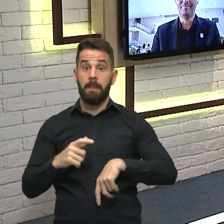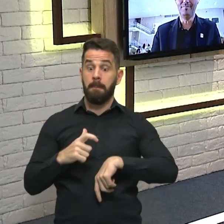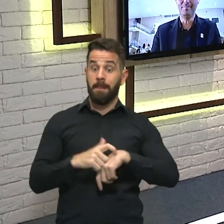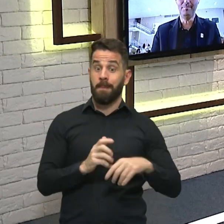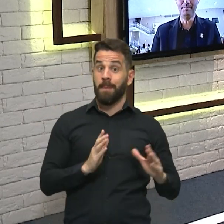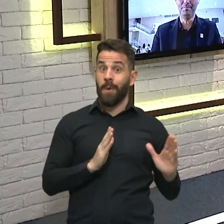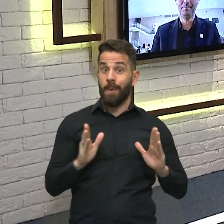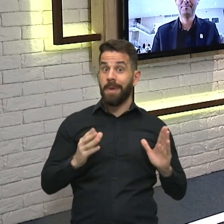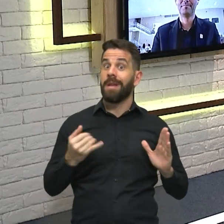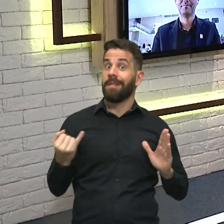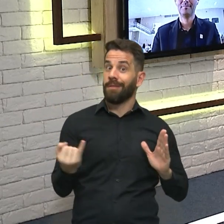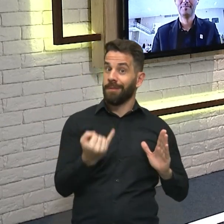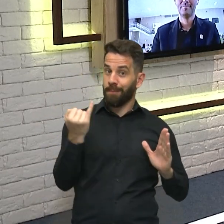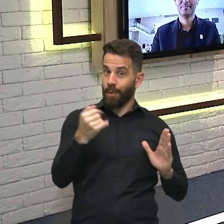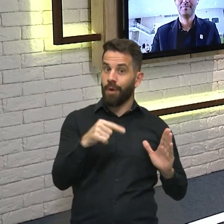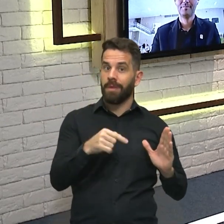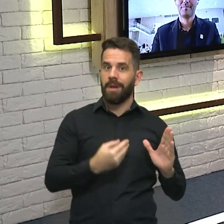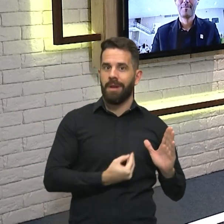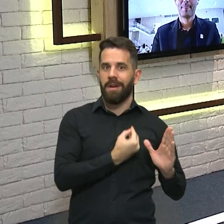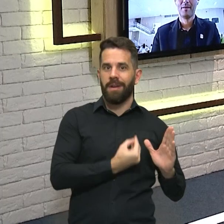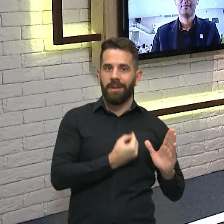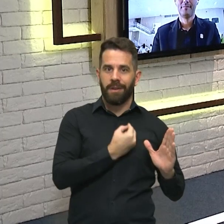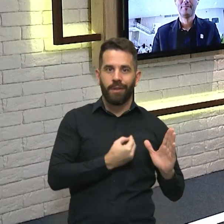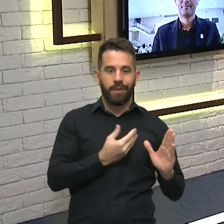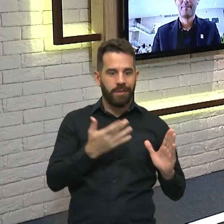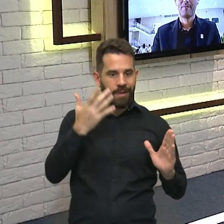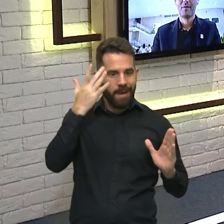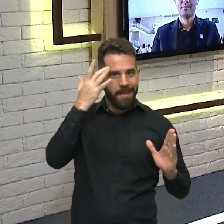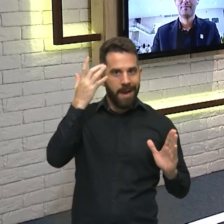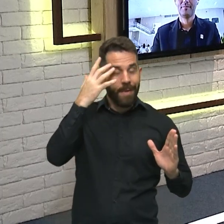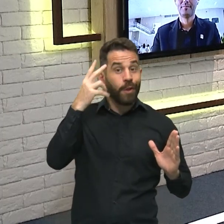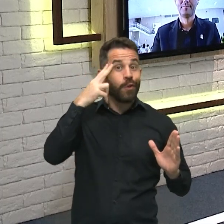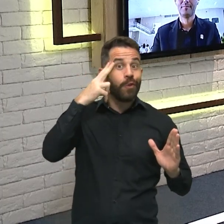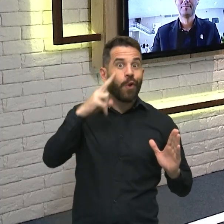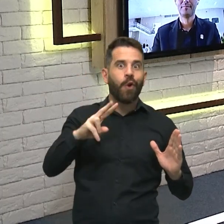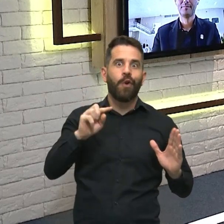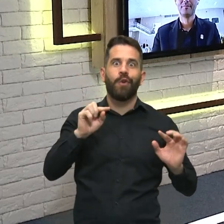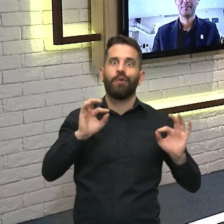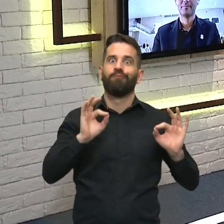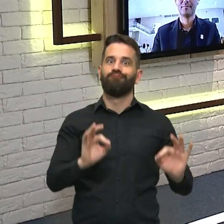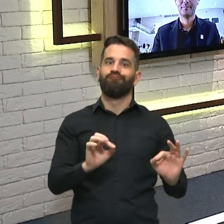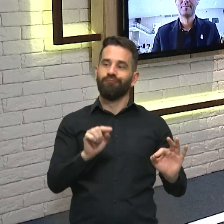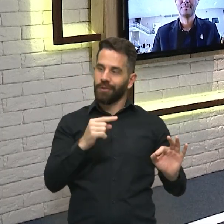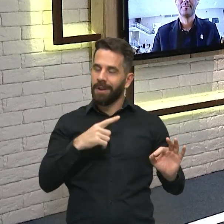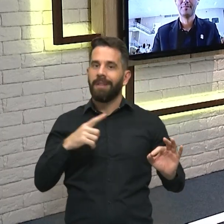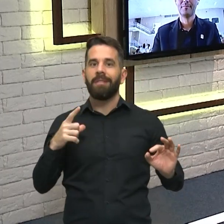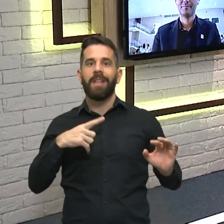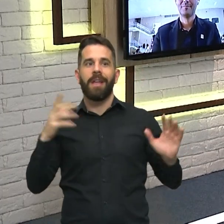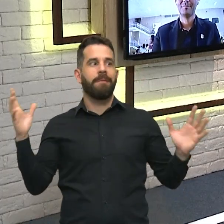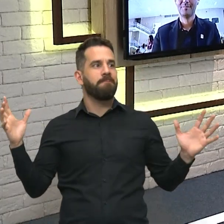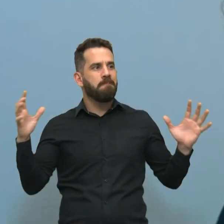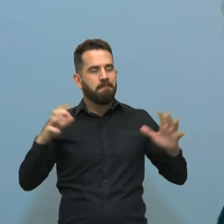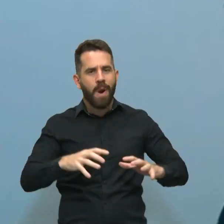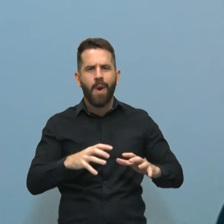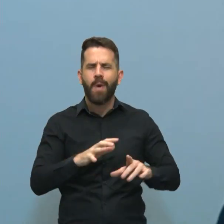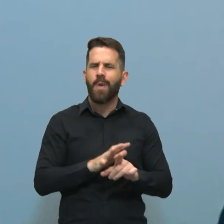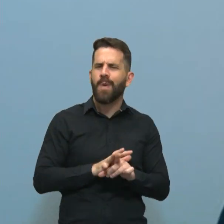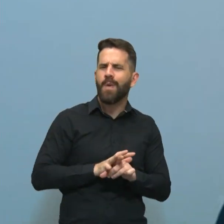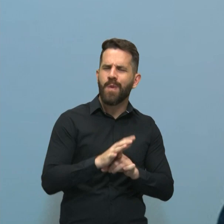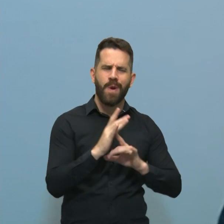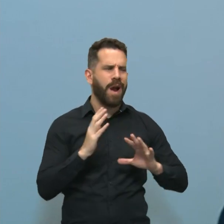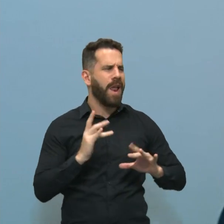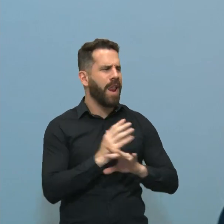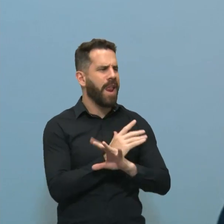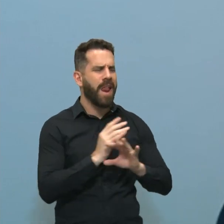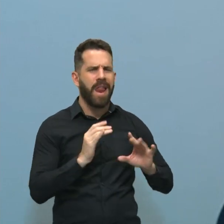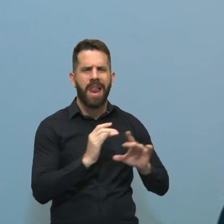que estamos passando agora esses dias, nessa alegria de termos o campus fervilhando com esses estudantes, o interesse em vir